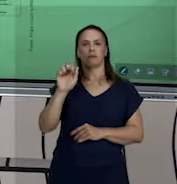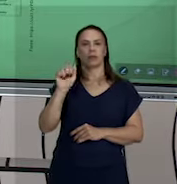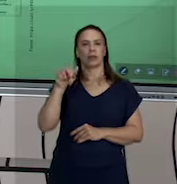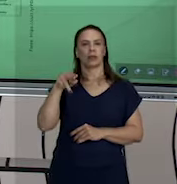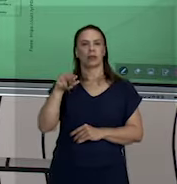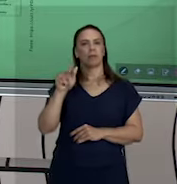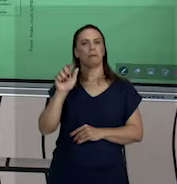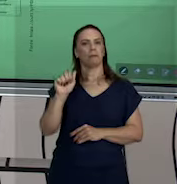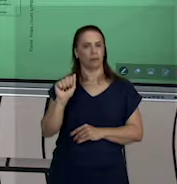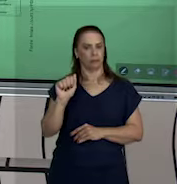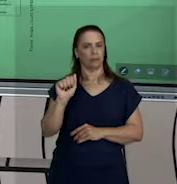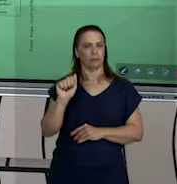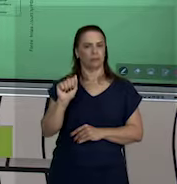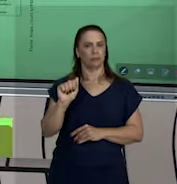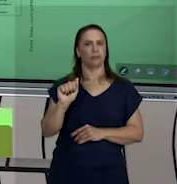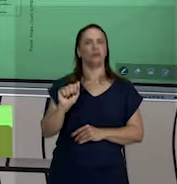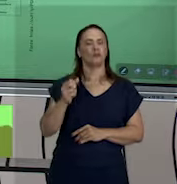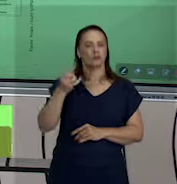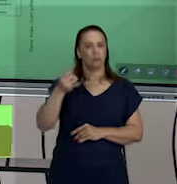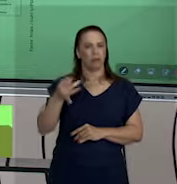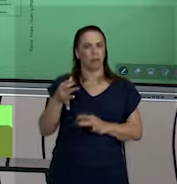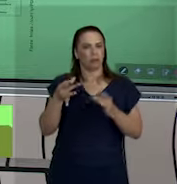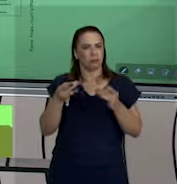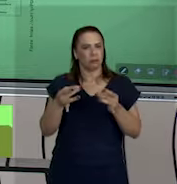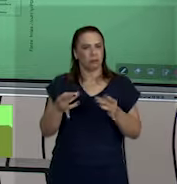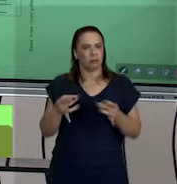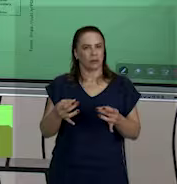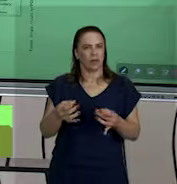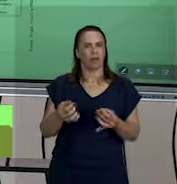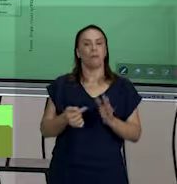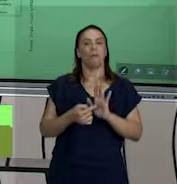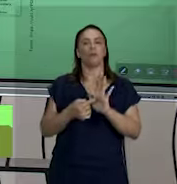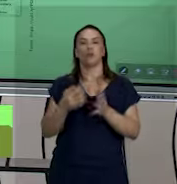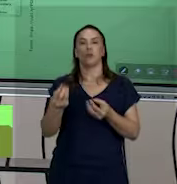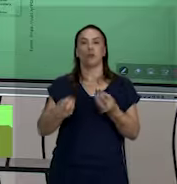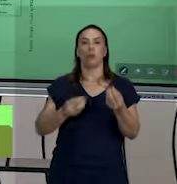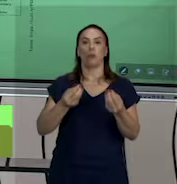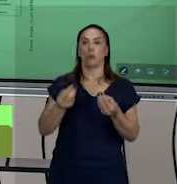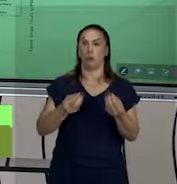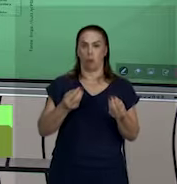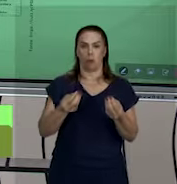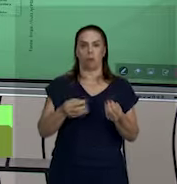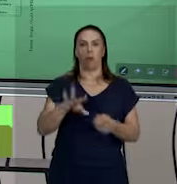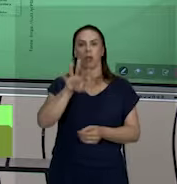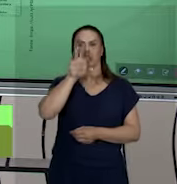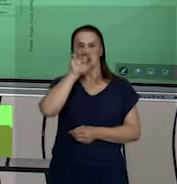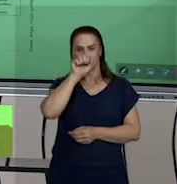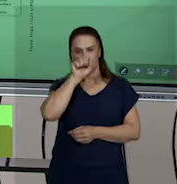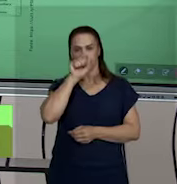ver um pouco mais em detalhes, demonstrando como que essa respiração acontece por meio de um